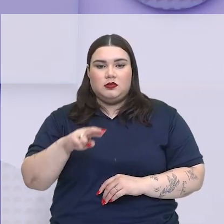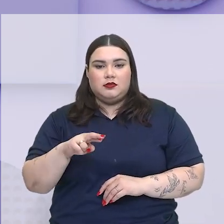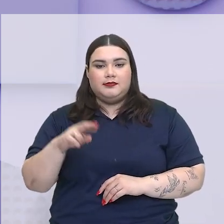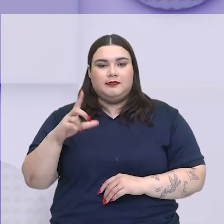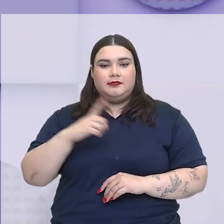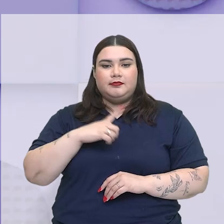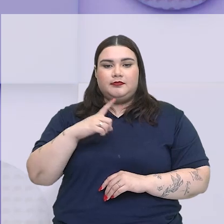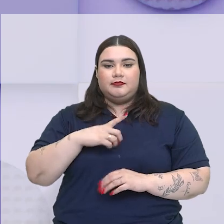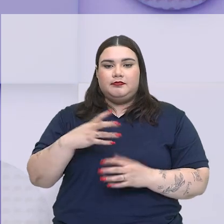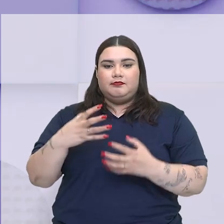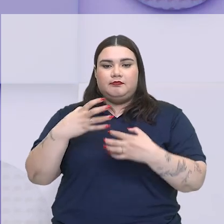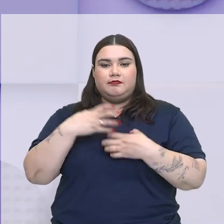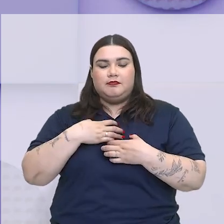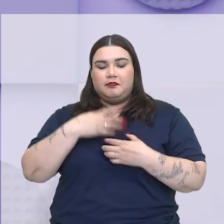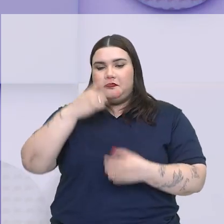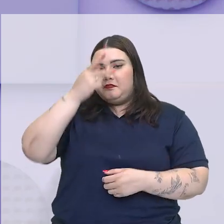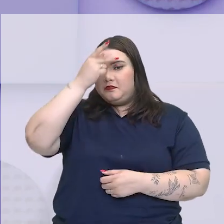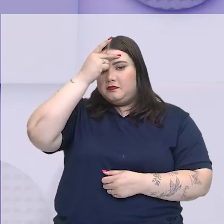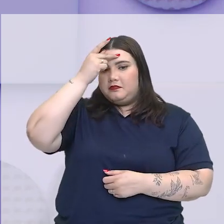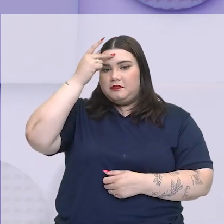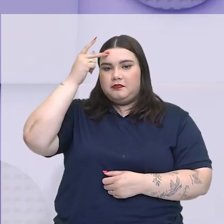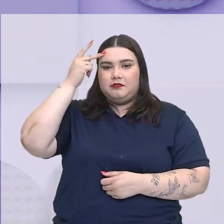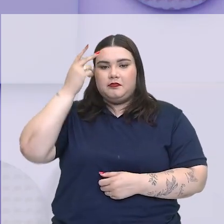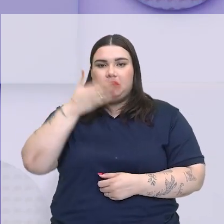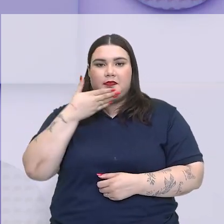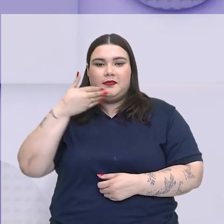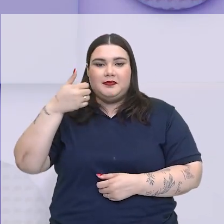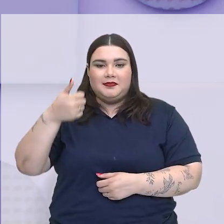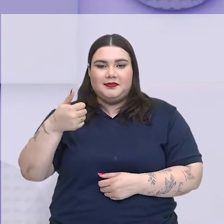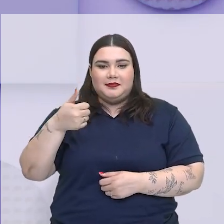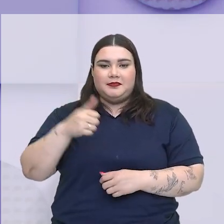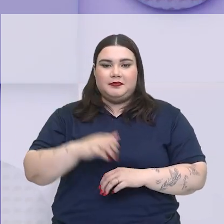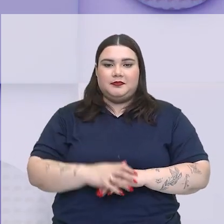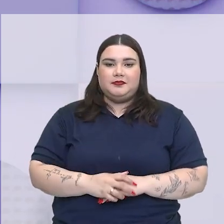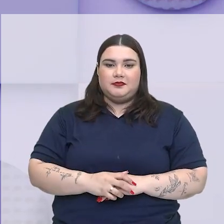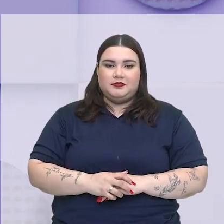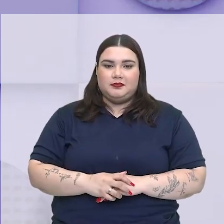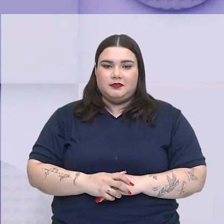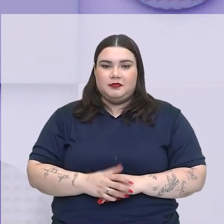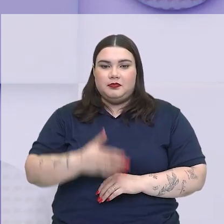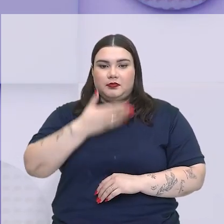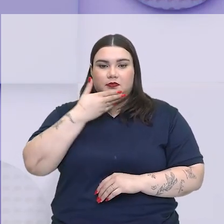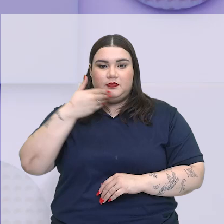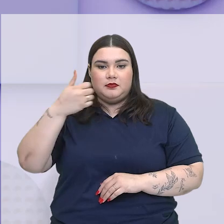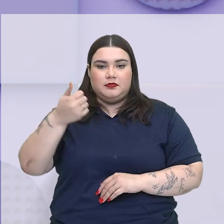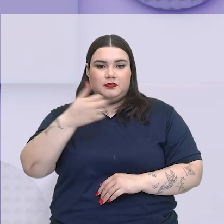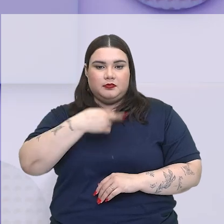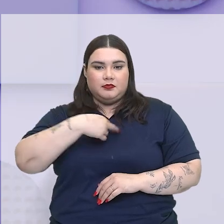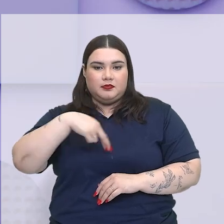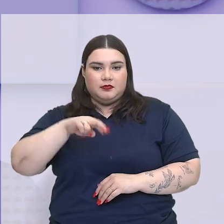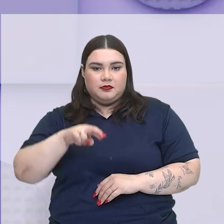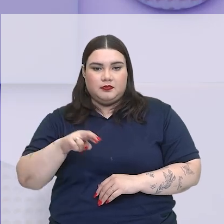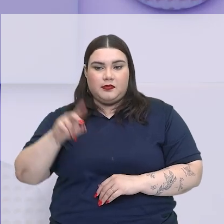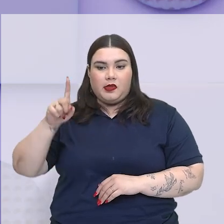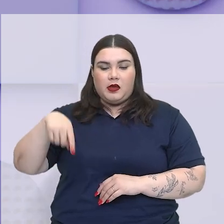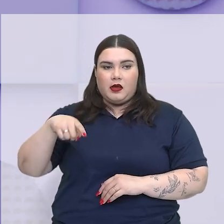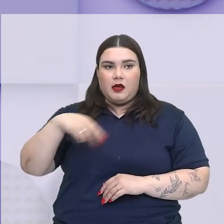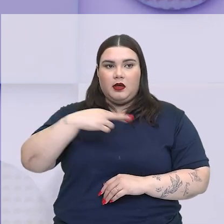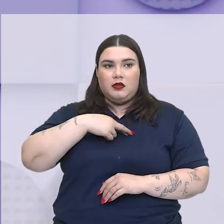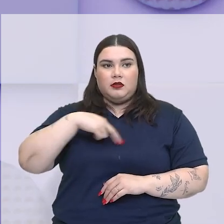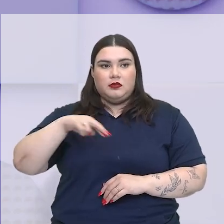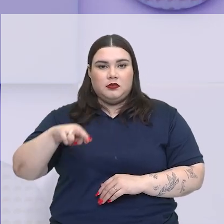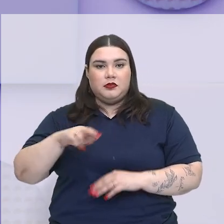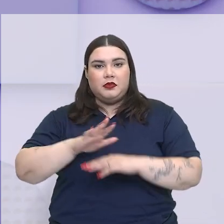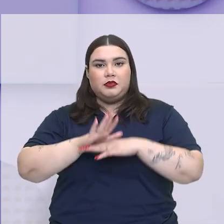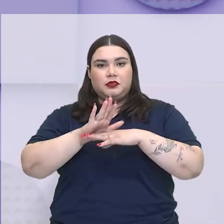te faz uma pessoa melhor. A melhor religião é aquela